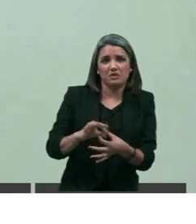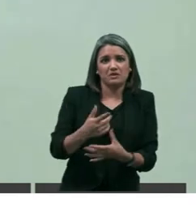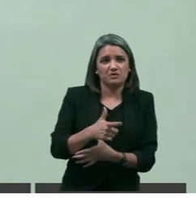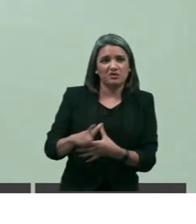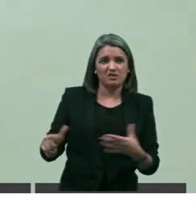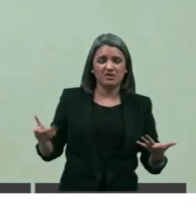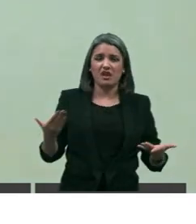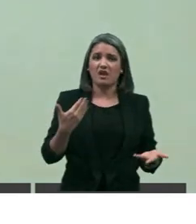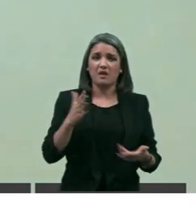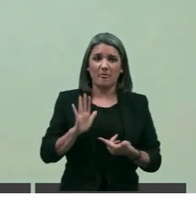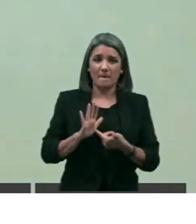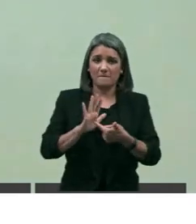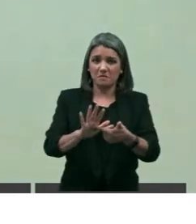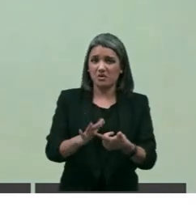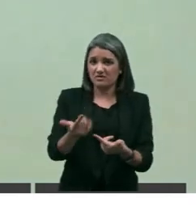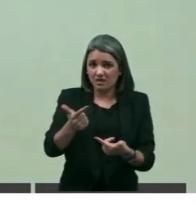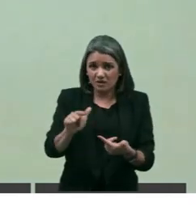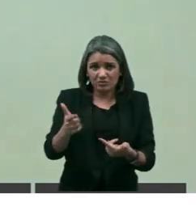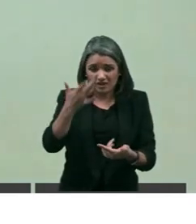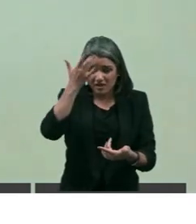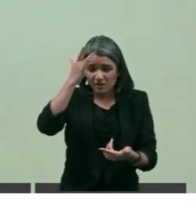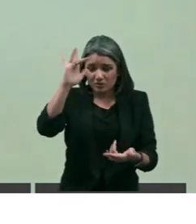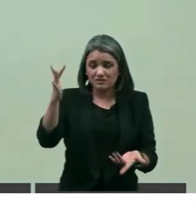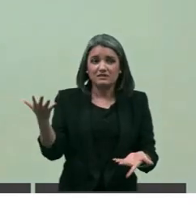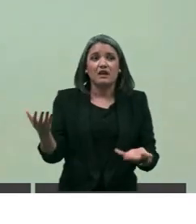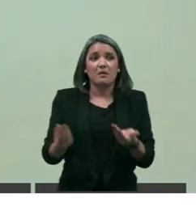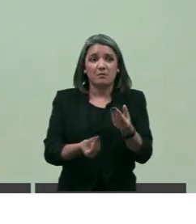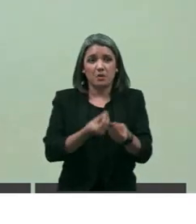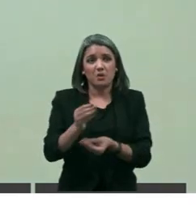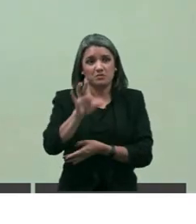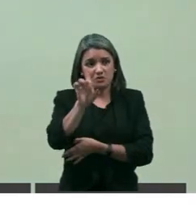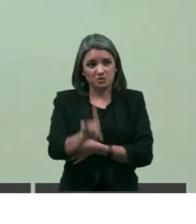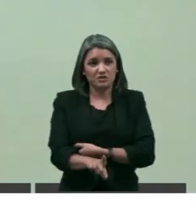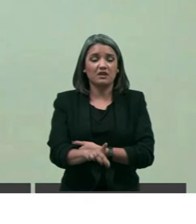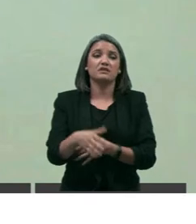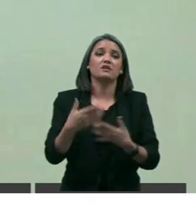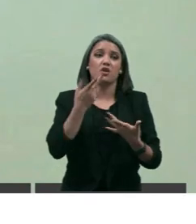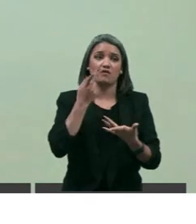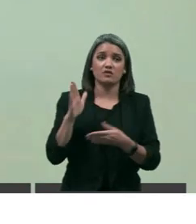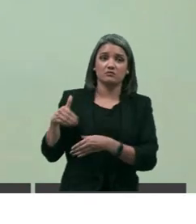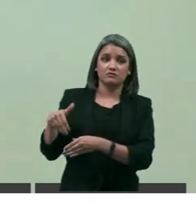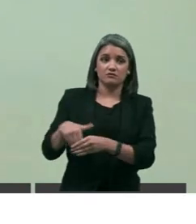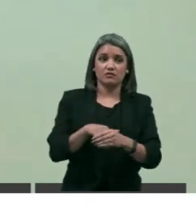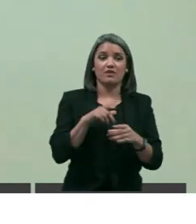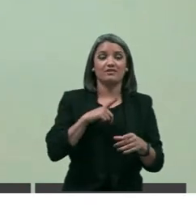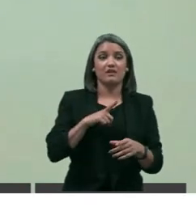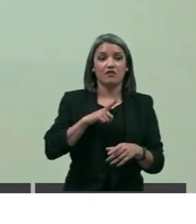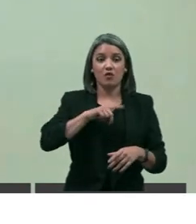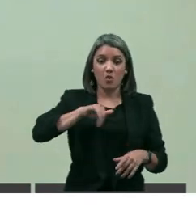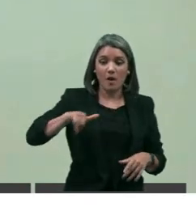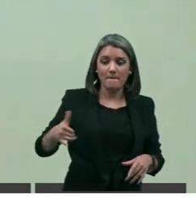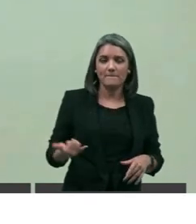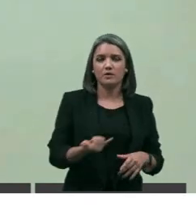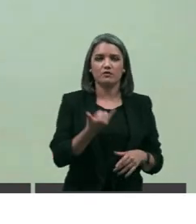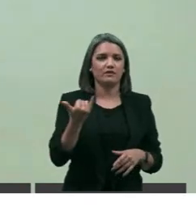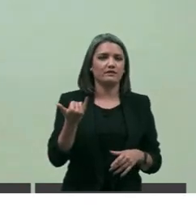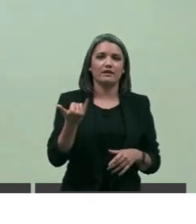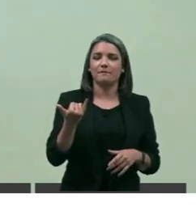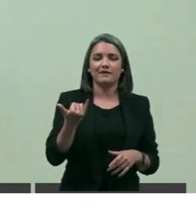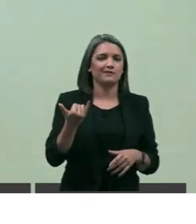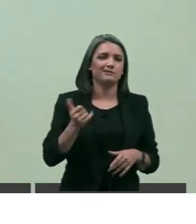demonstrando desatualização do direito. Declarou-se, portanto, diante dos votos proferidos, o aproveitamento insatisfatório do